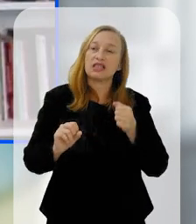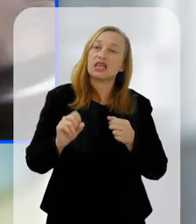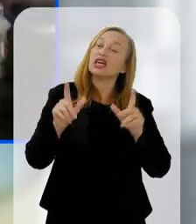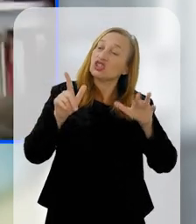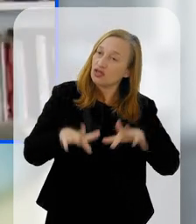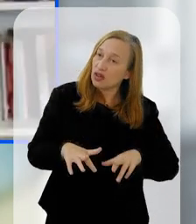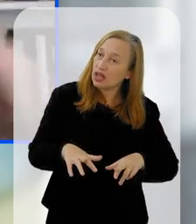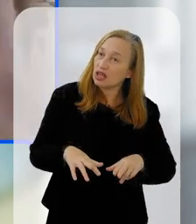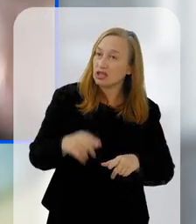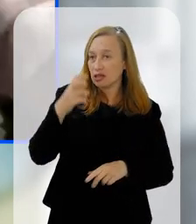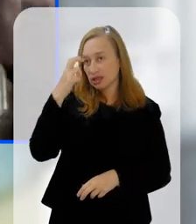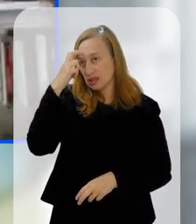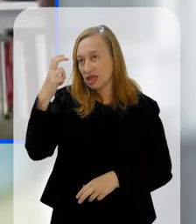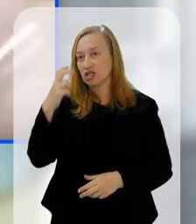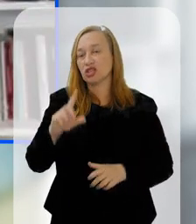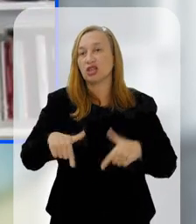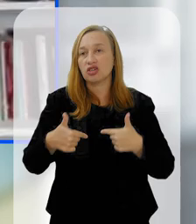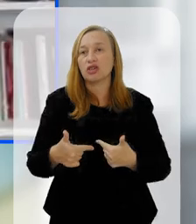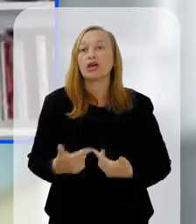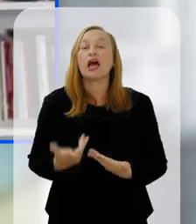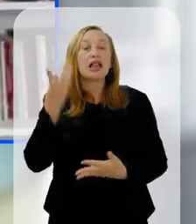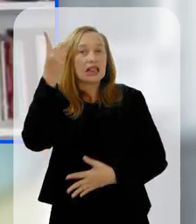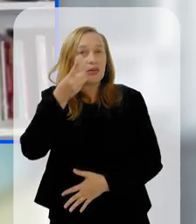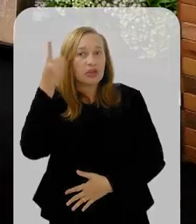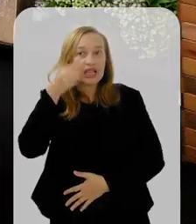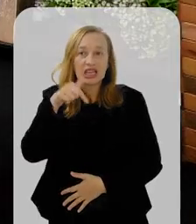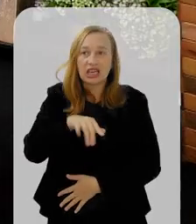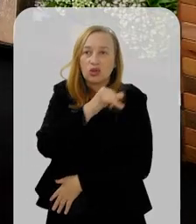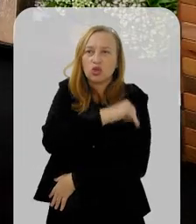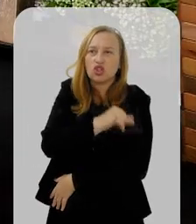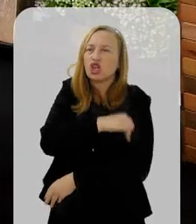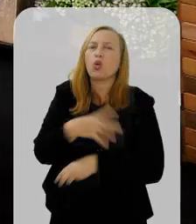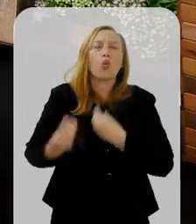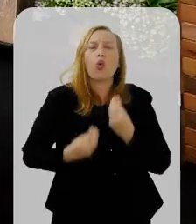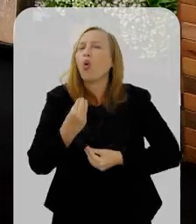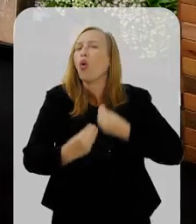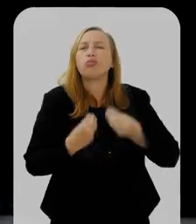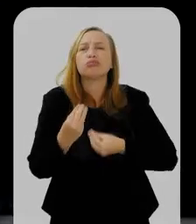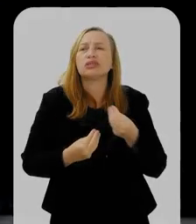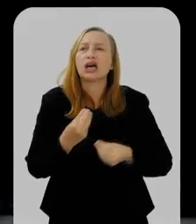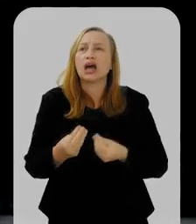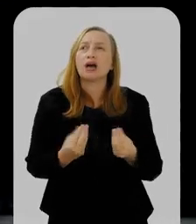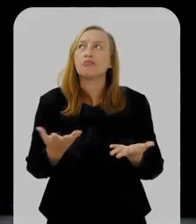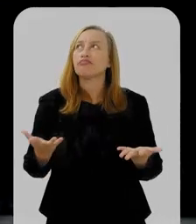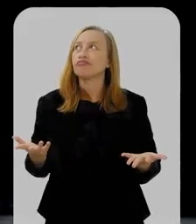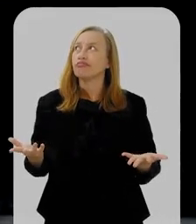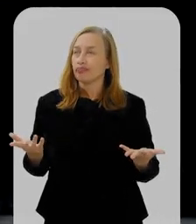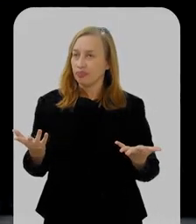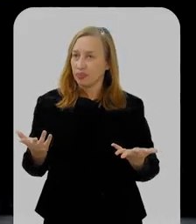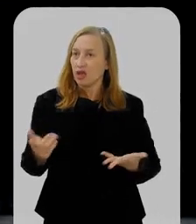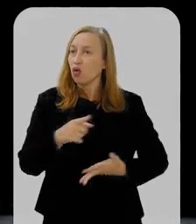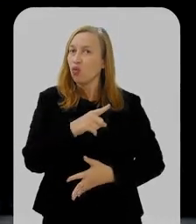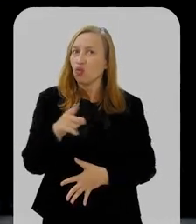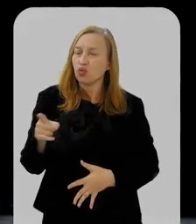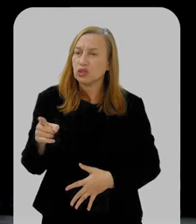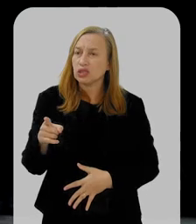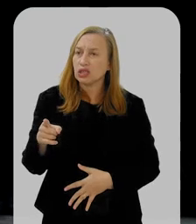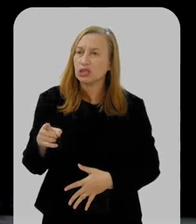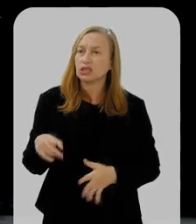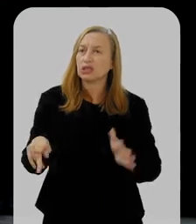Então a gente precisa fazer diferente, de forma mais inteligente. Deputado, aqui no Rio de Janeiro, como é que está essa questão do. Como é